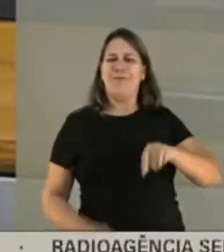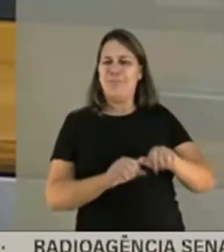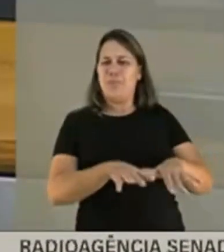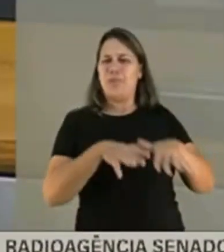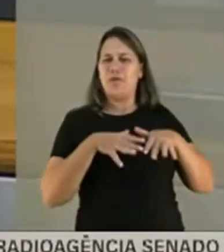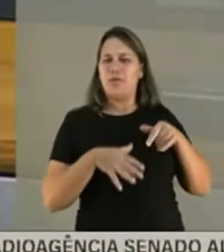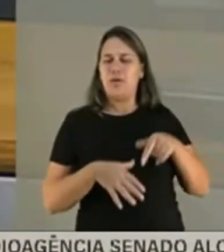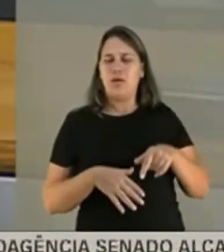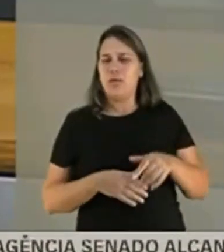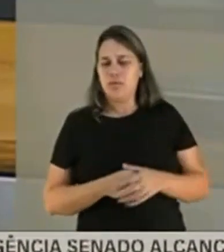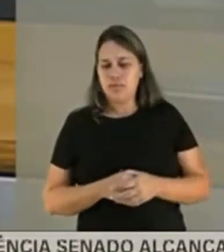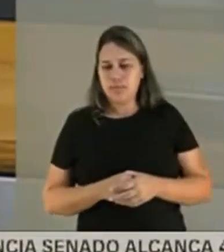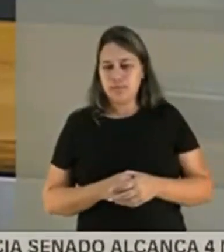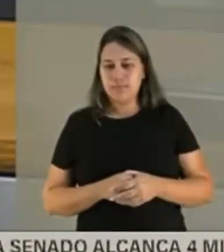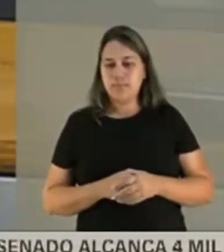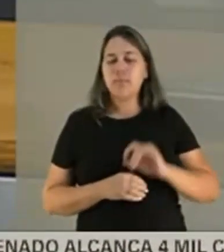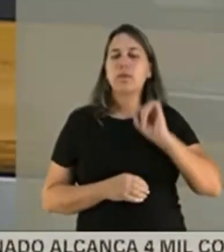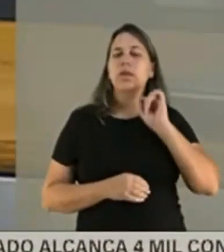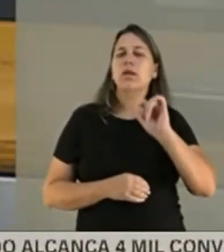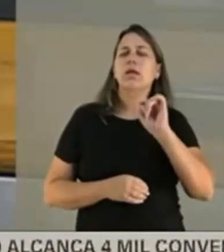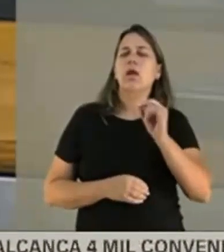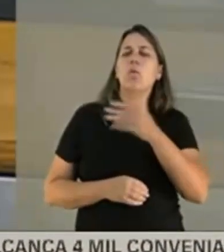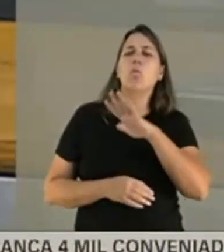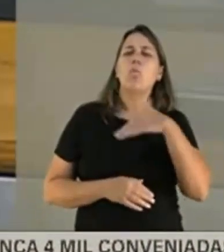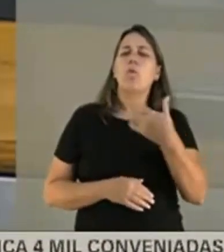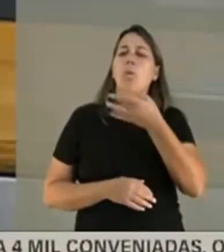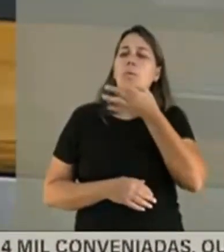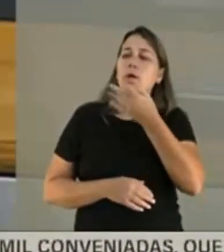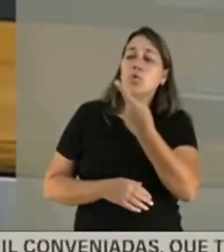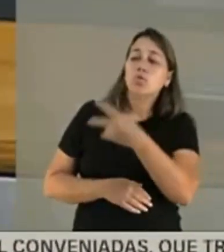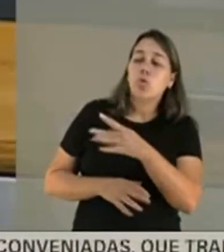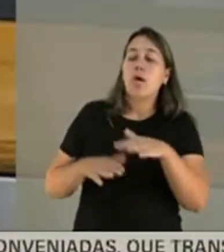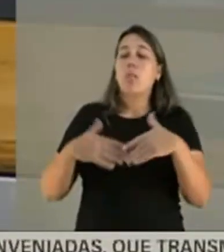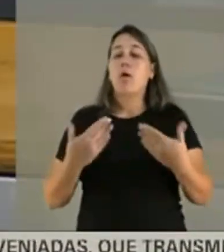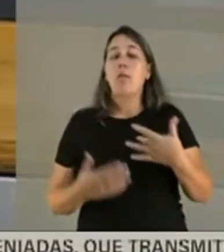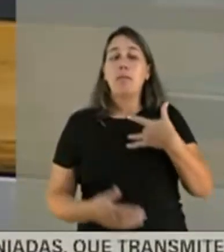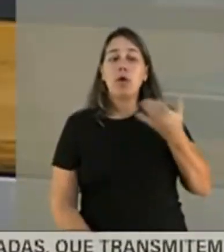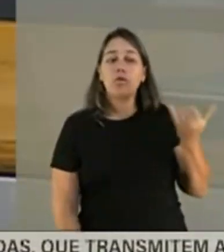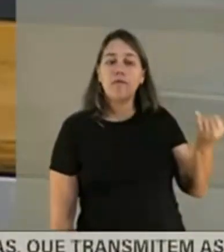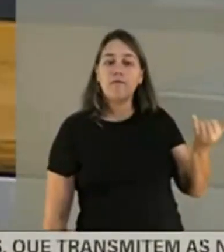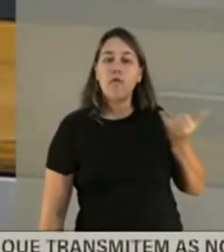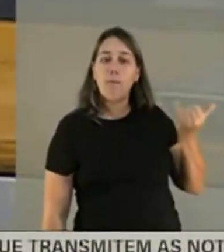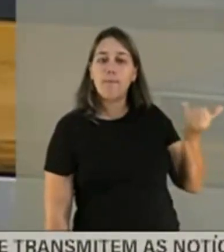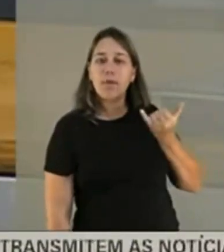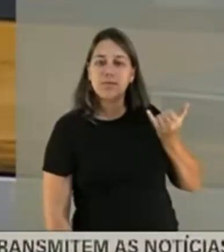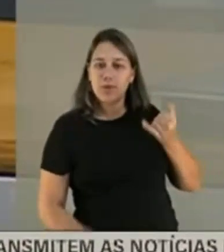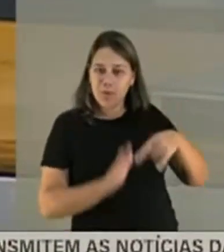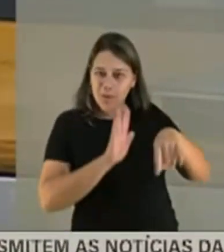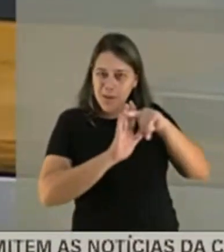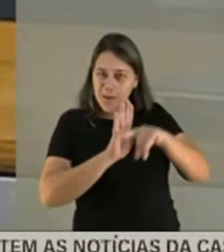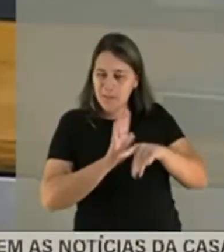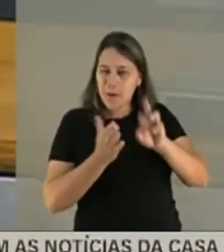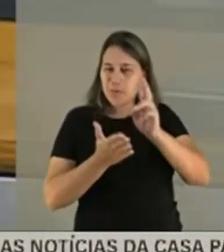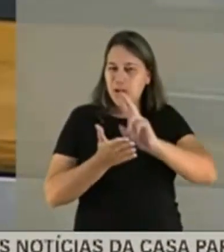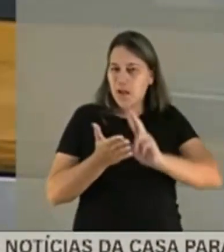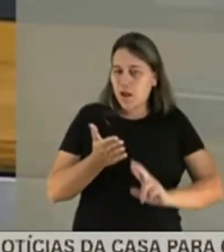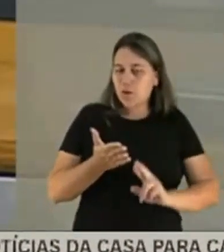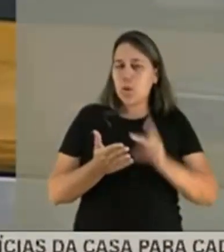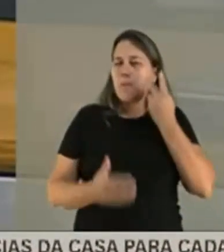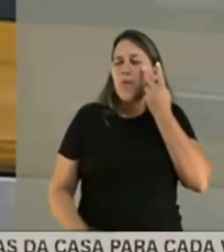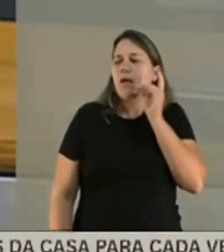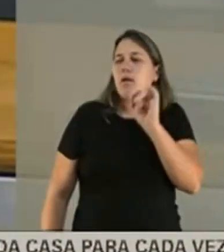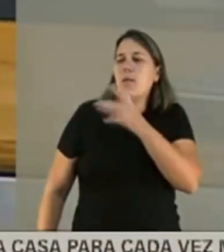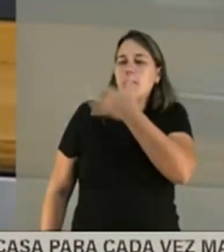plenário. Quem o senhor acha que vazou toda esta questão de pauta e do relatório e para